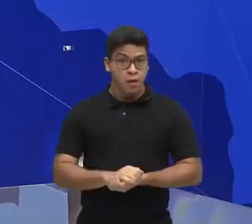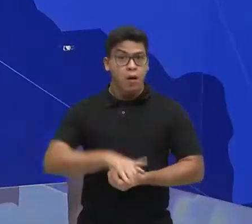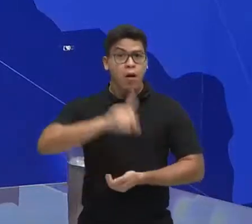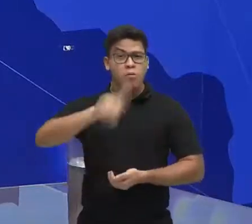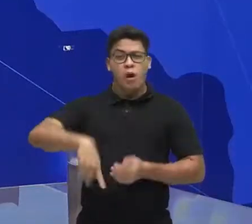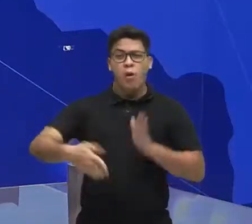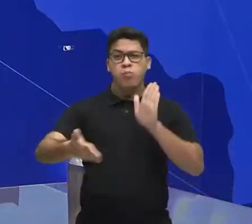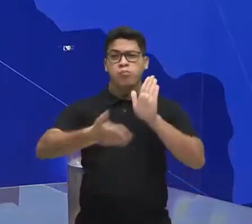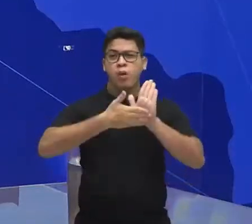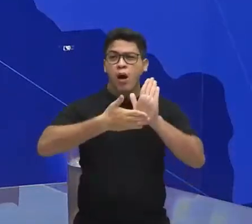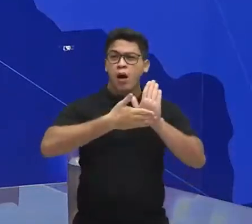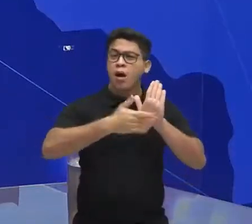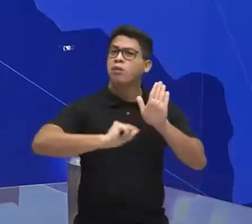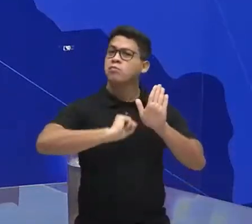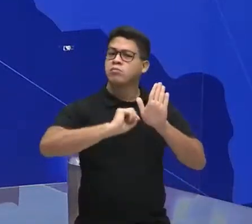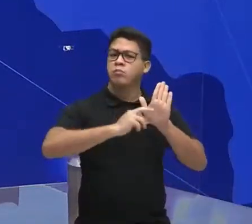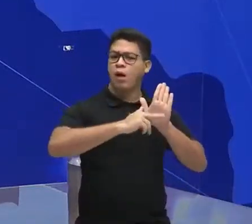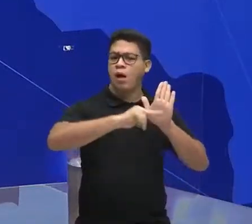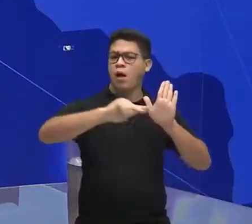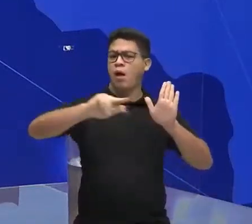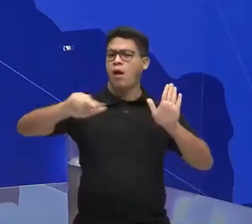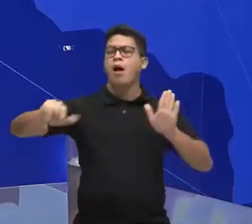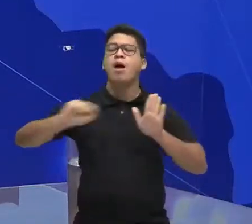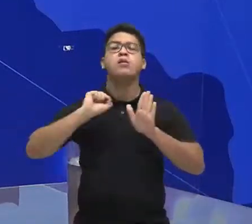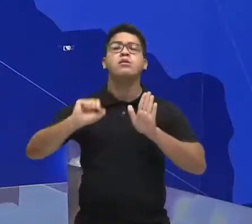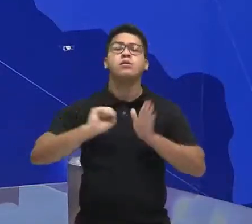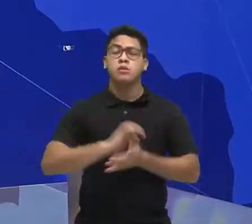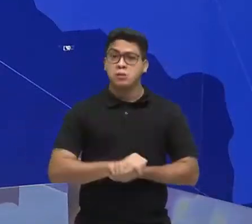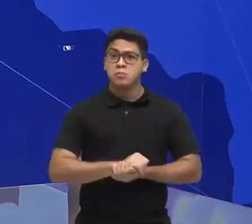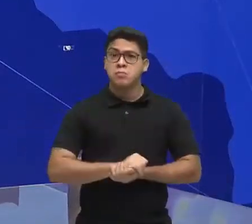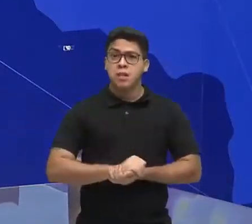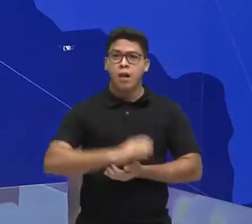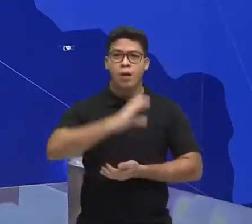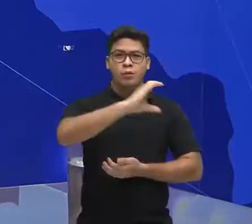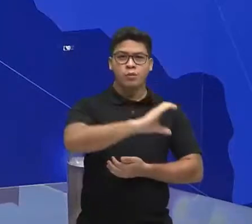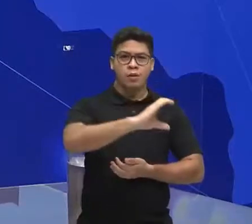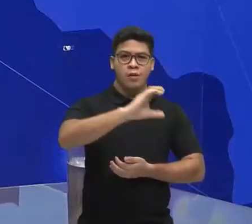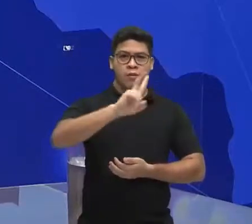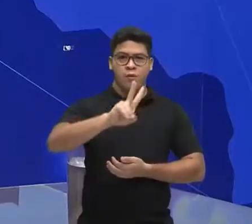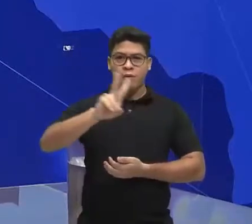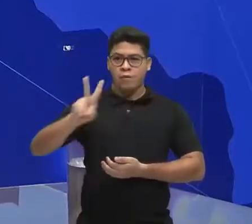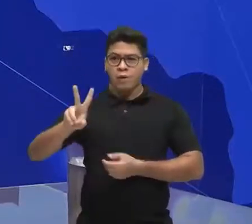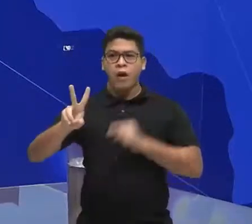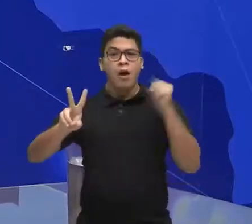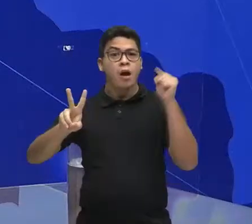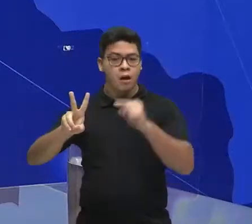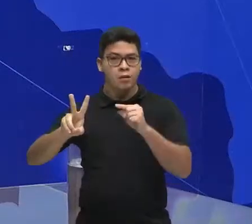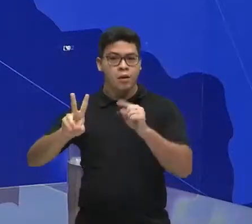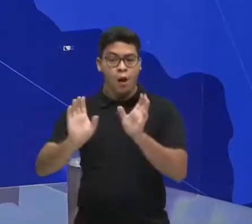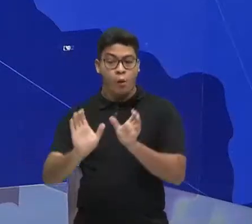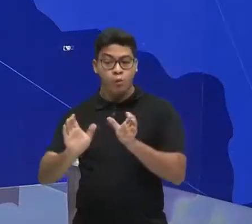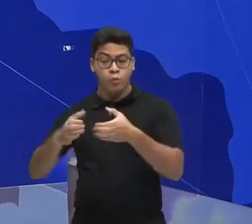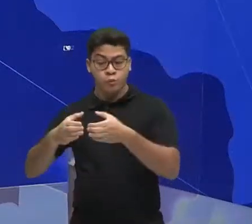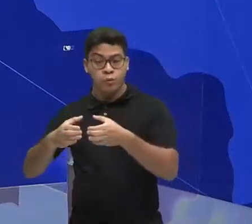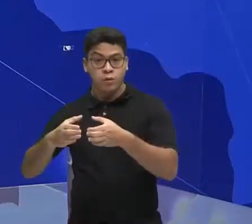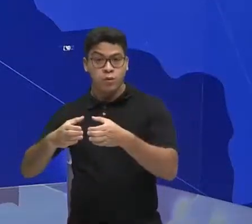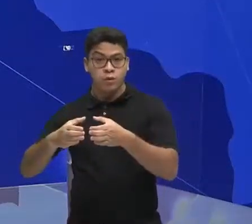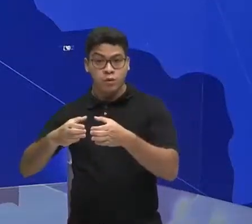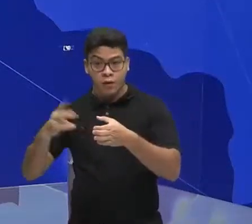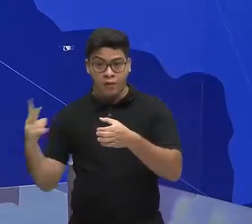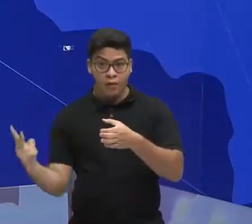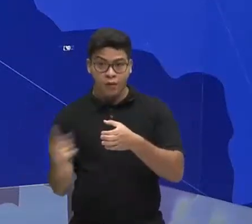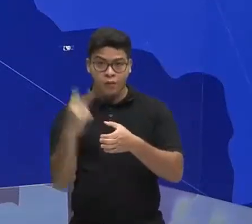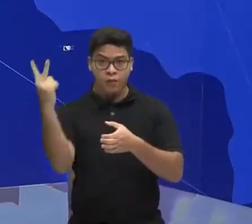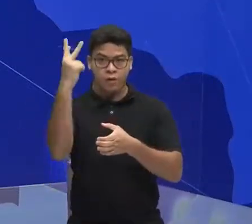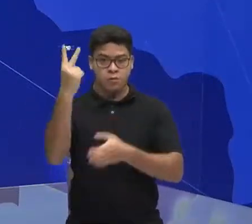de auxílio diante desses problemas, inclusive o CVV, que é o Centro de Valorização da Vida, é uma ONG,